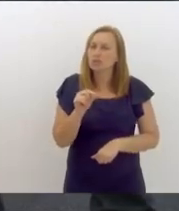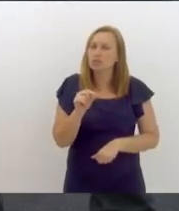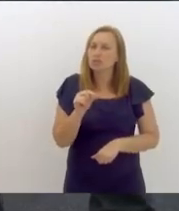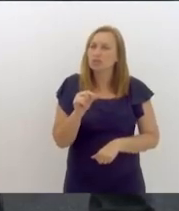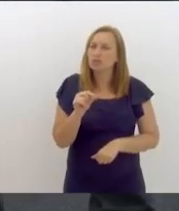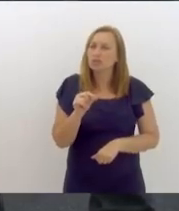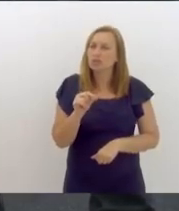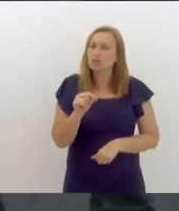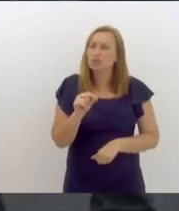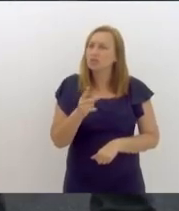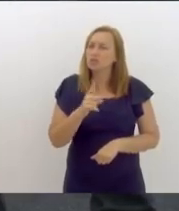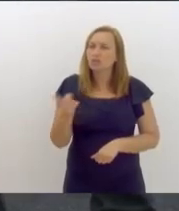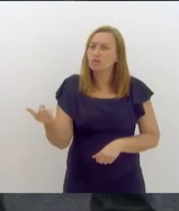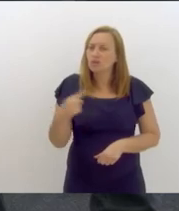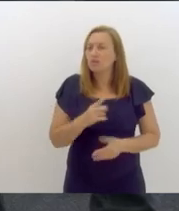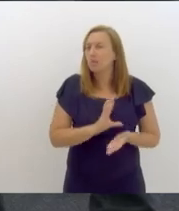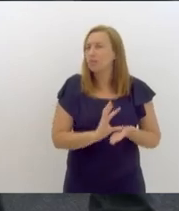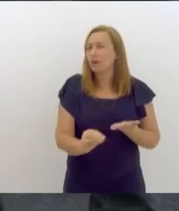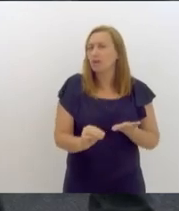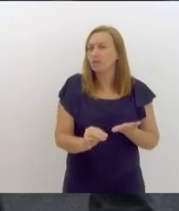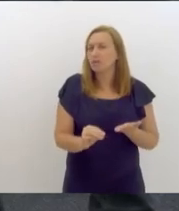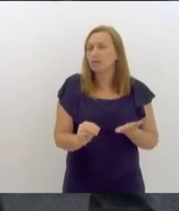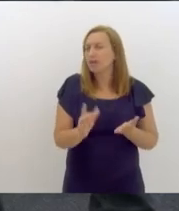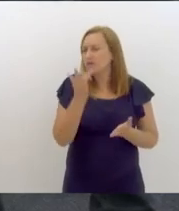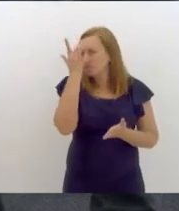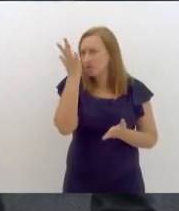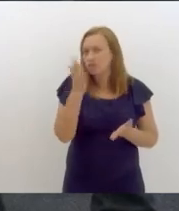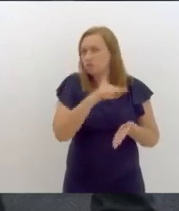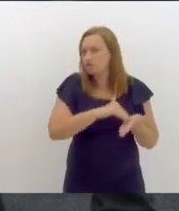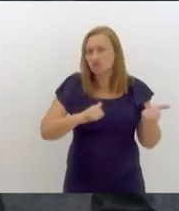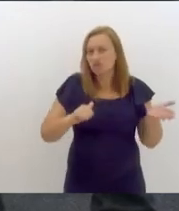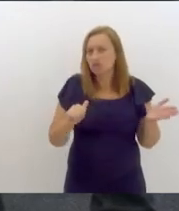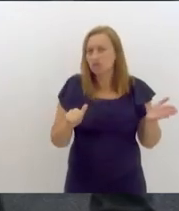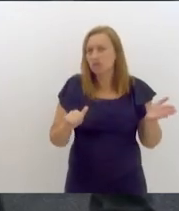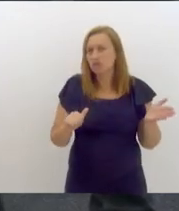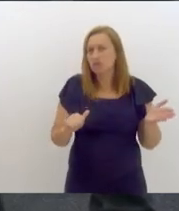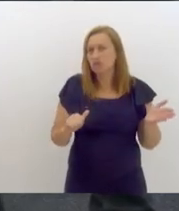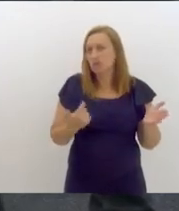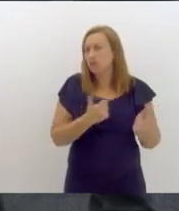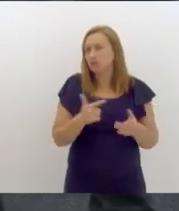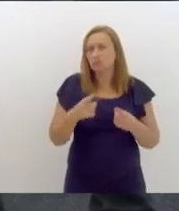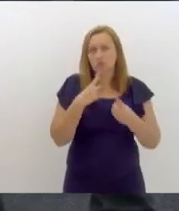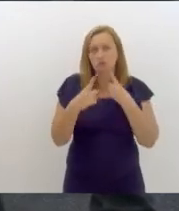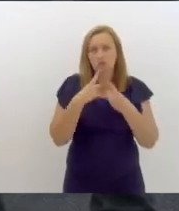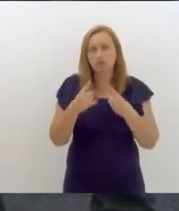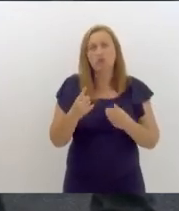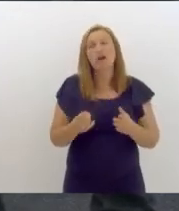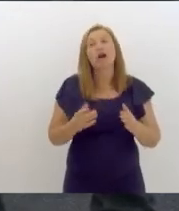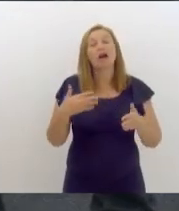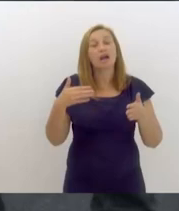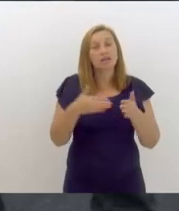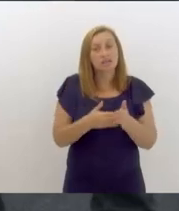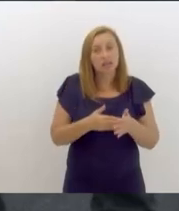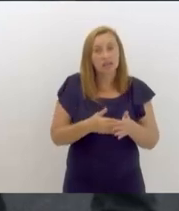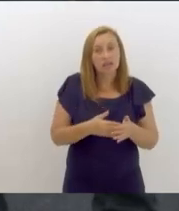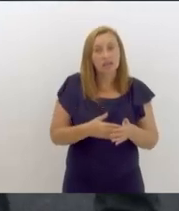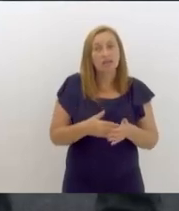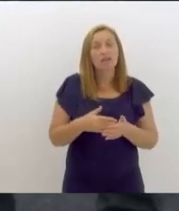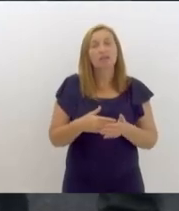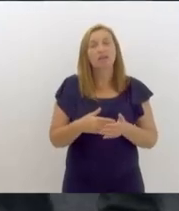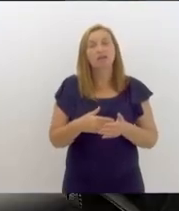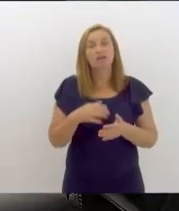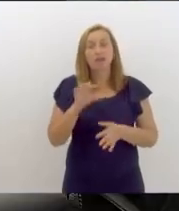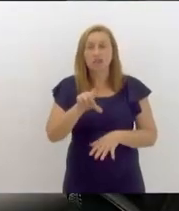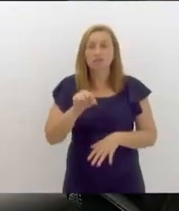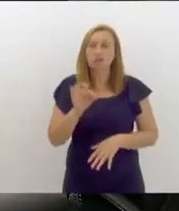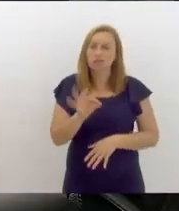não traz esse projeto Zé Paulo é fácil retira de ponto pai não tem até ter a decisão de como é que